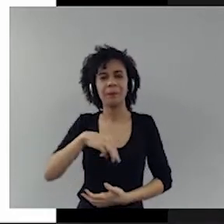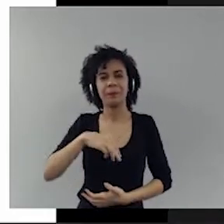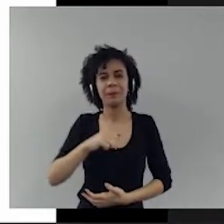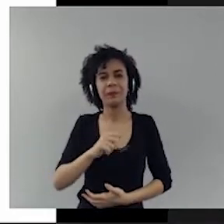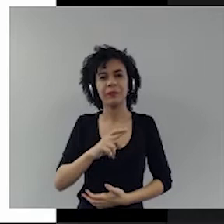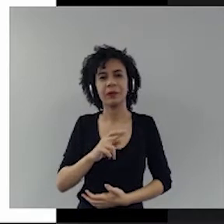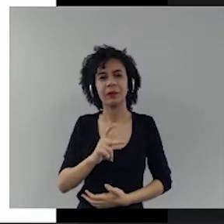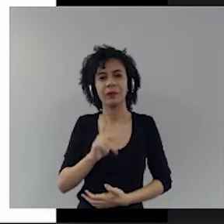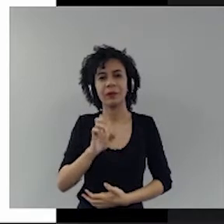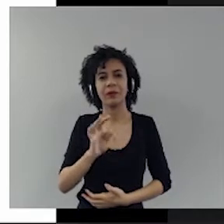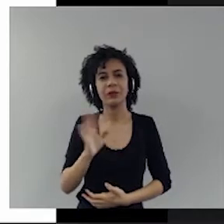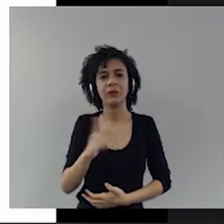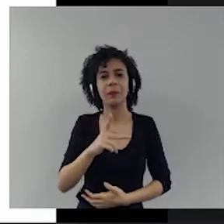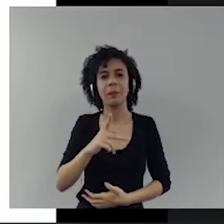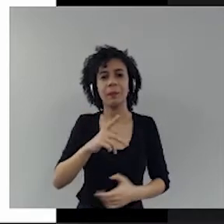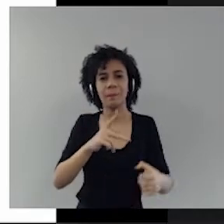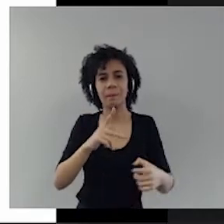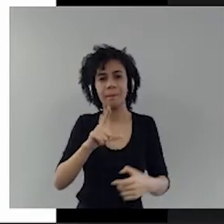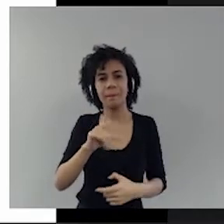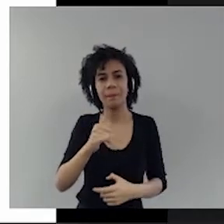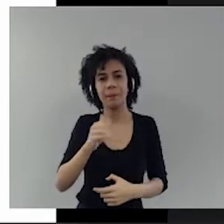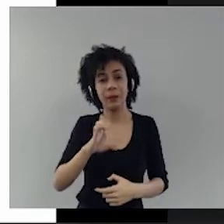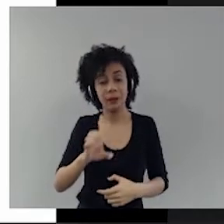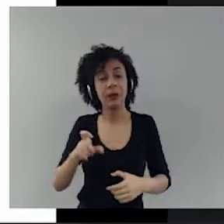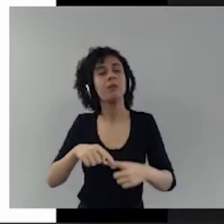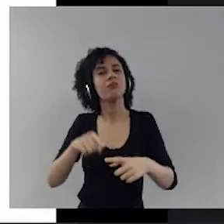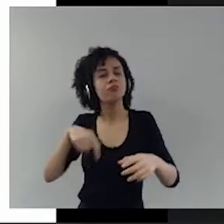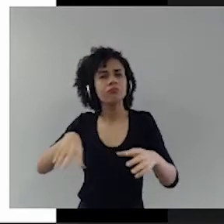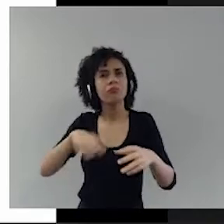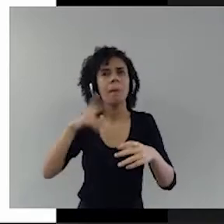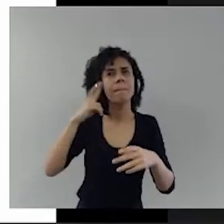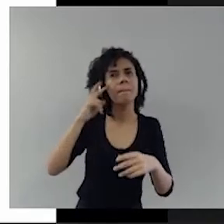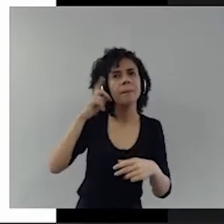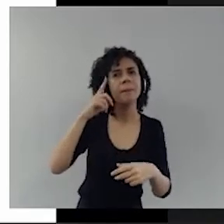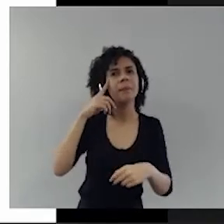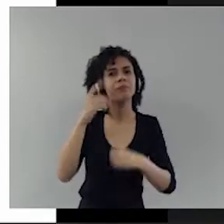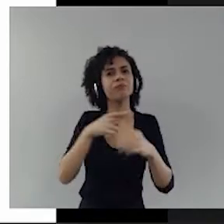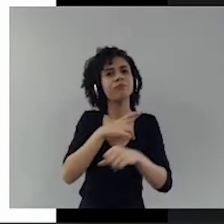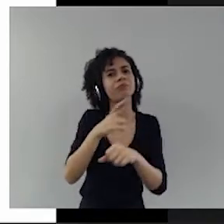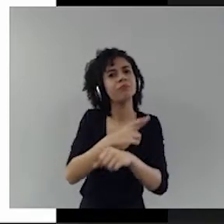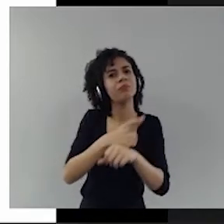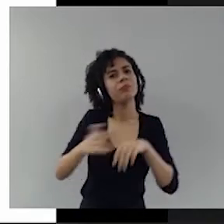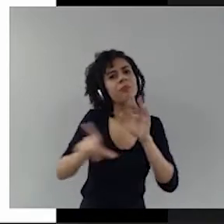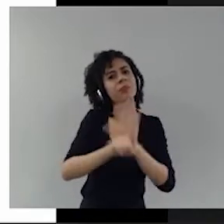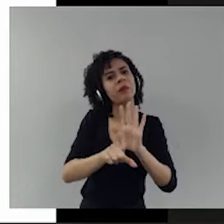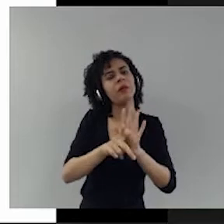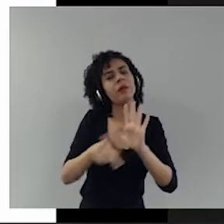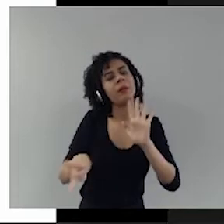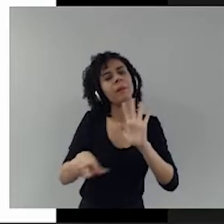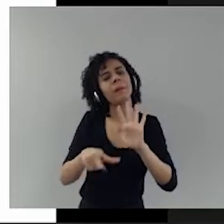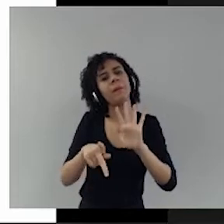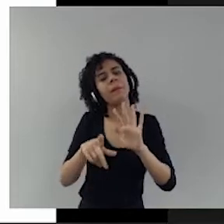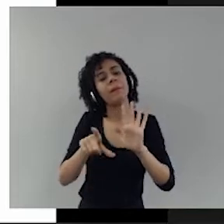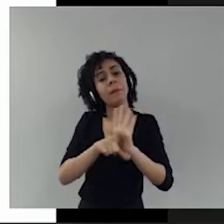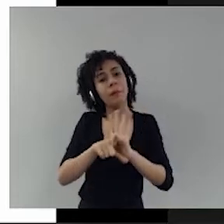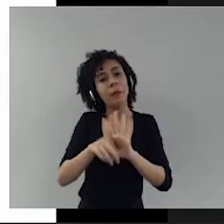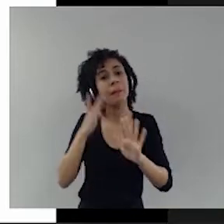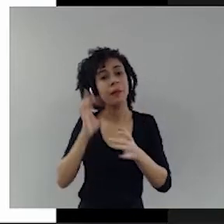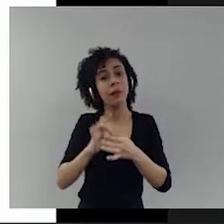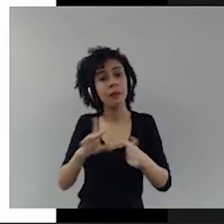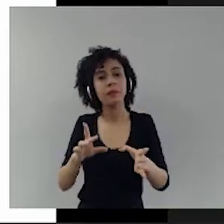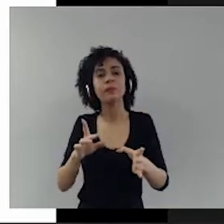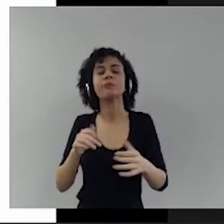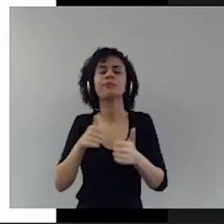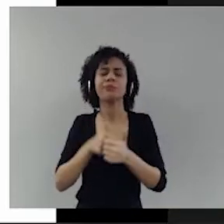e pensadas no no projeto de reforma da lei de licitações que deve ser acompanhado